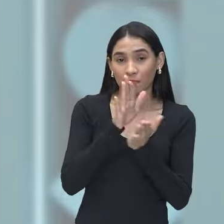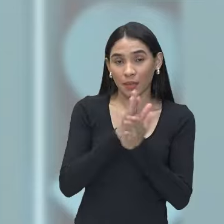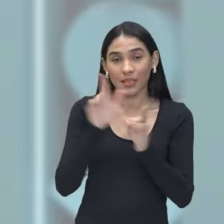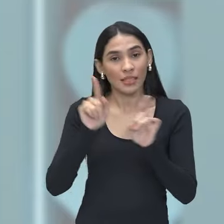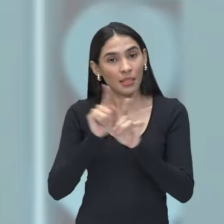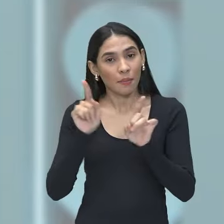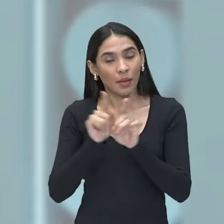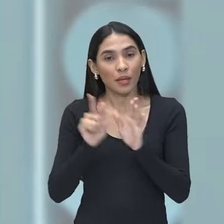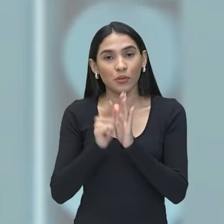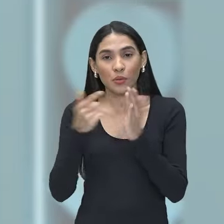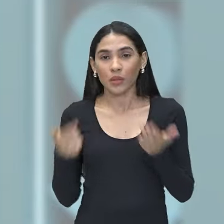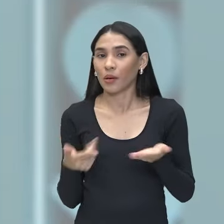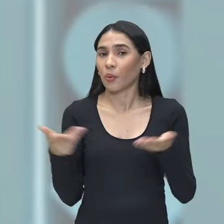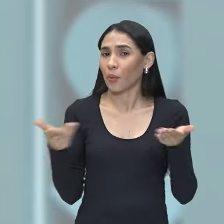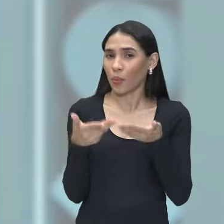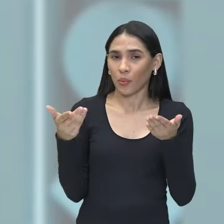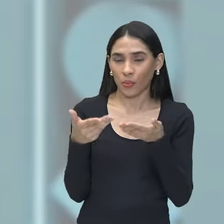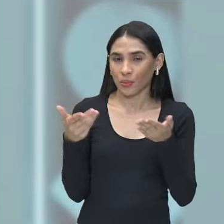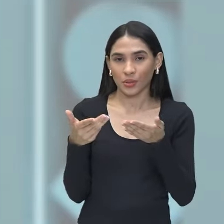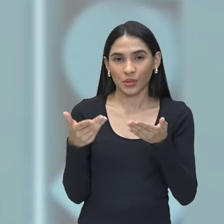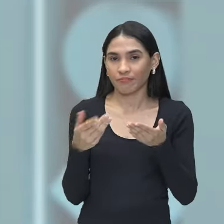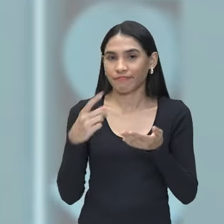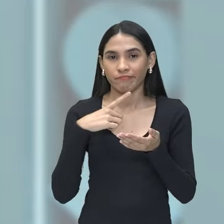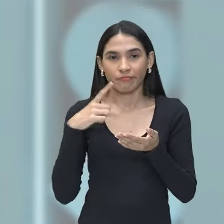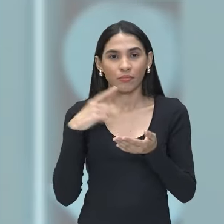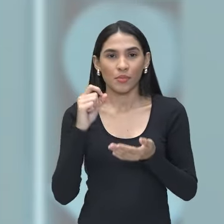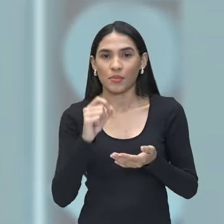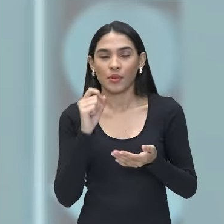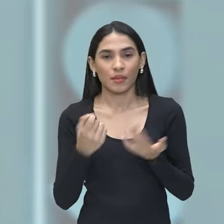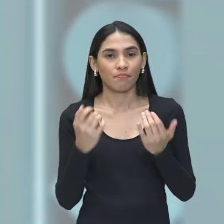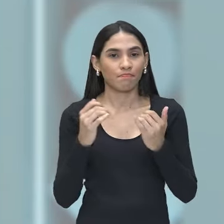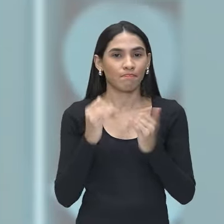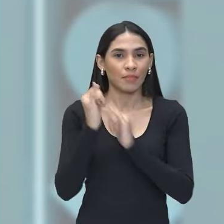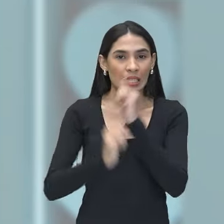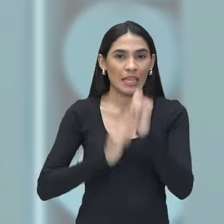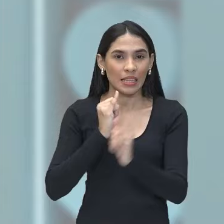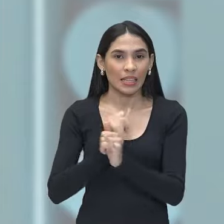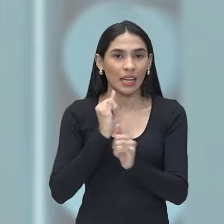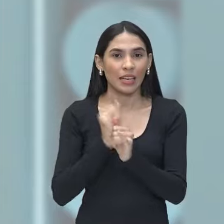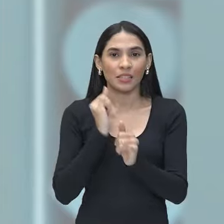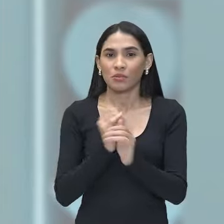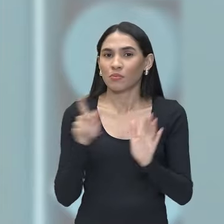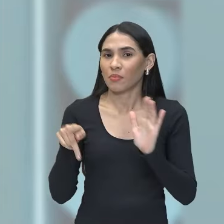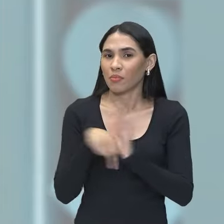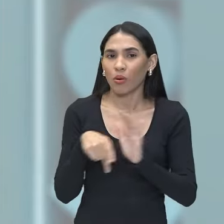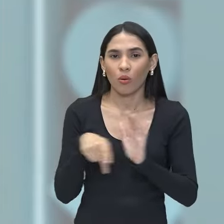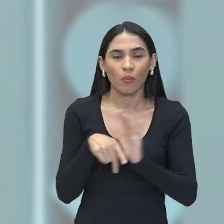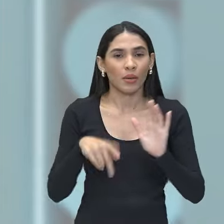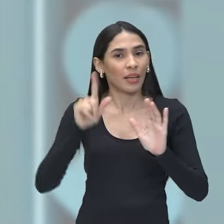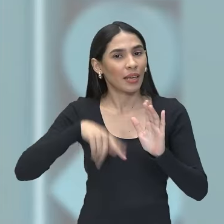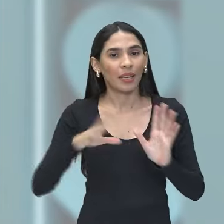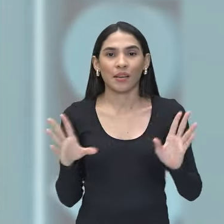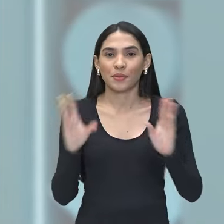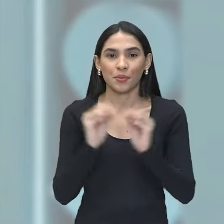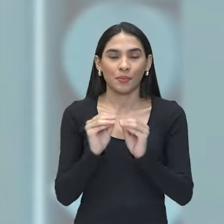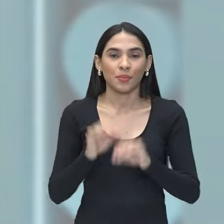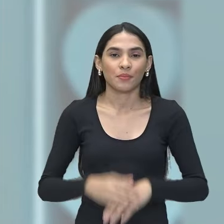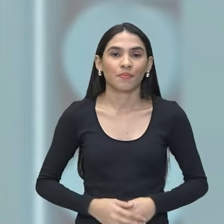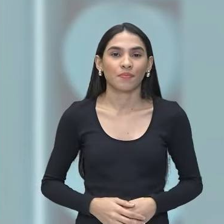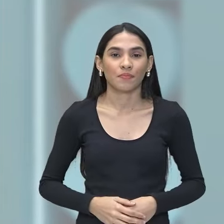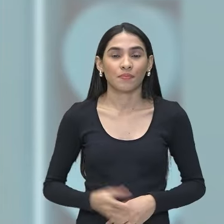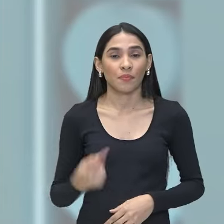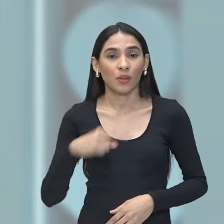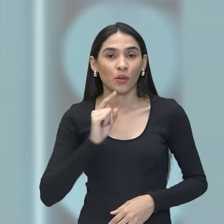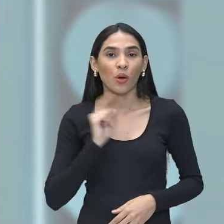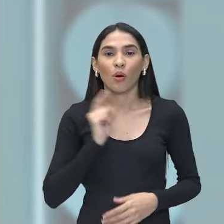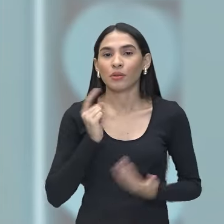impressos, e hoje em dia há páginas de internet especializadas, que são os resumos, né? A gente